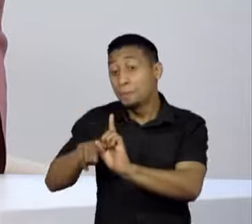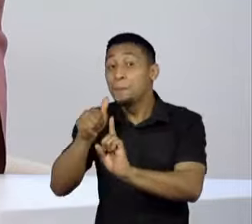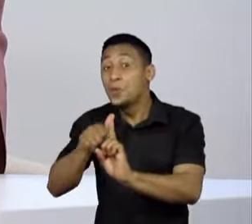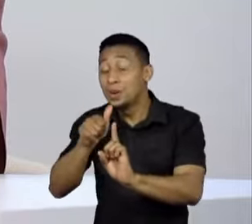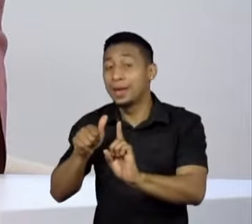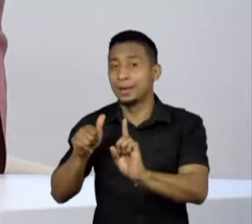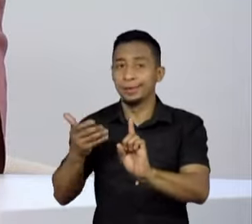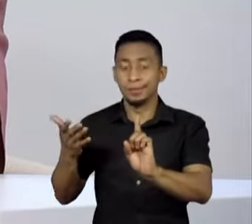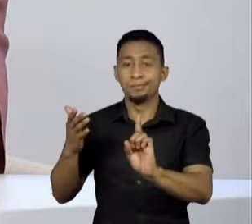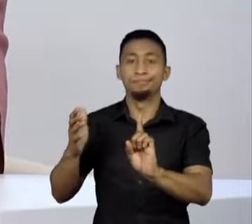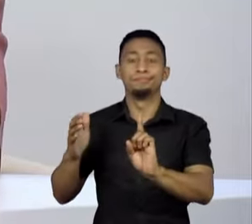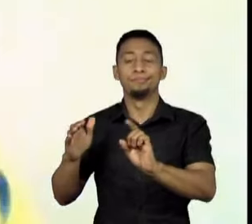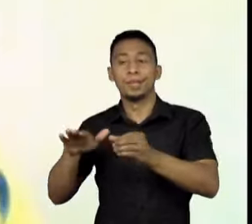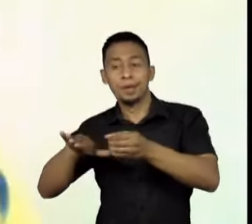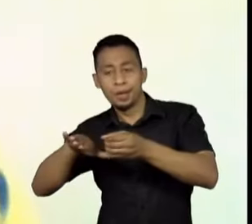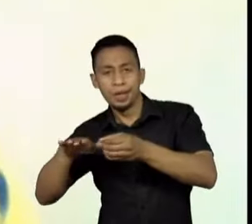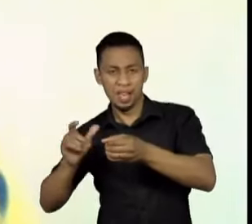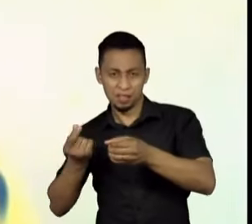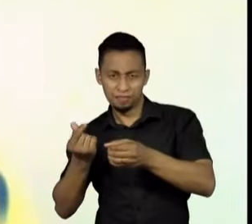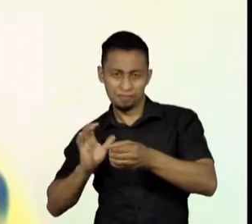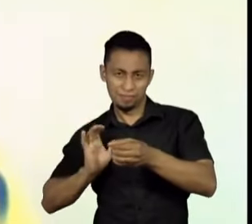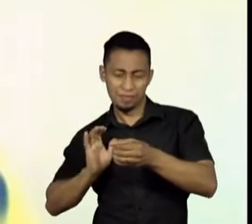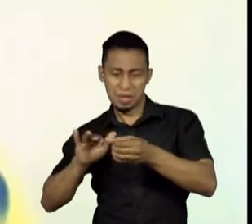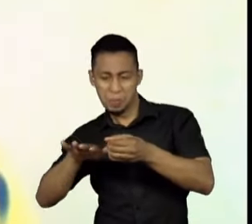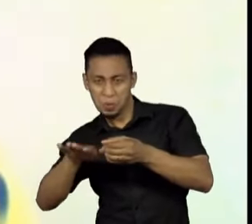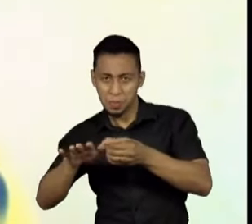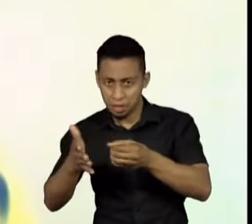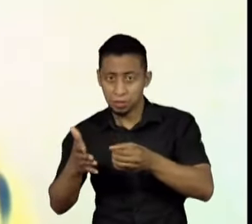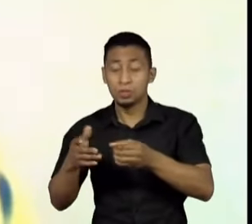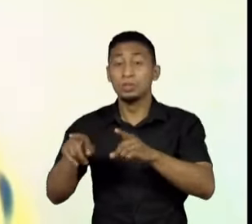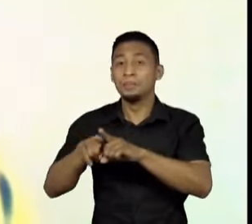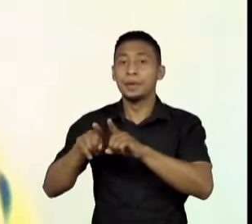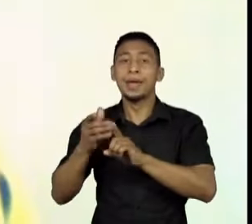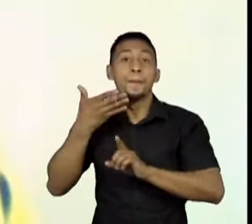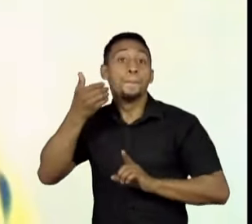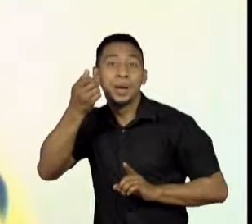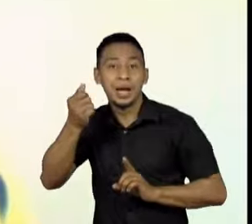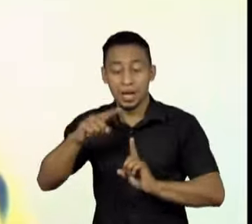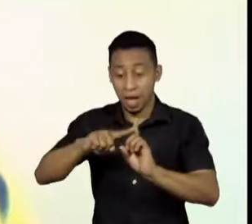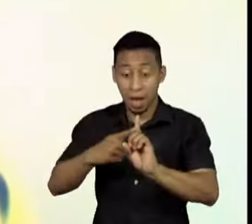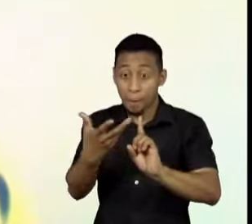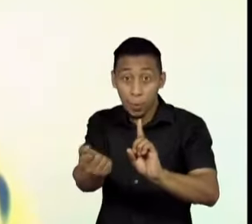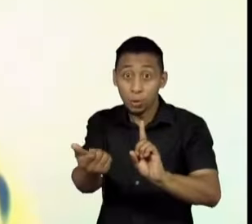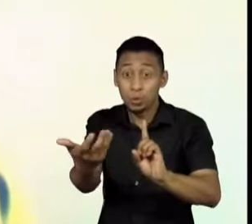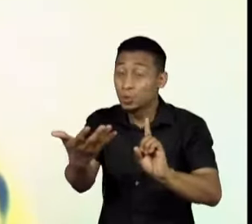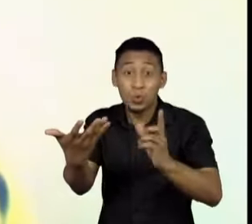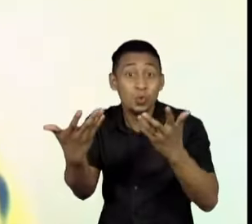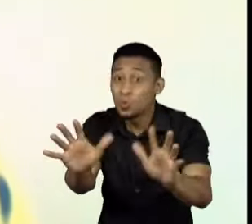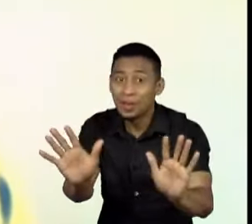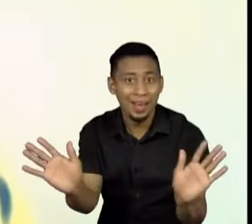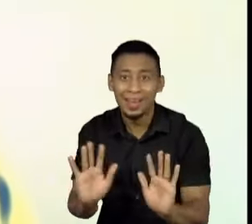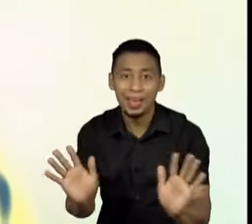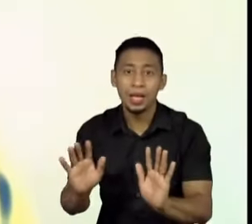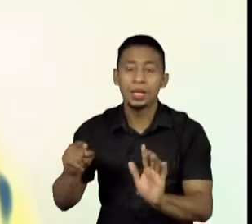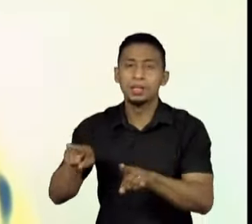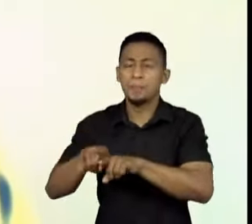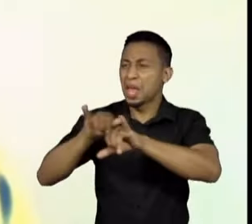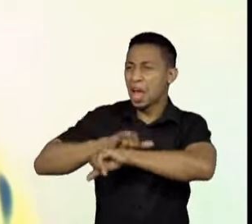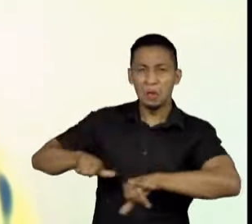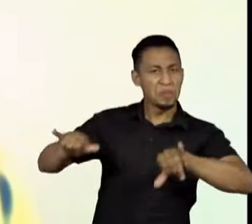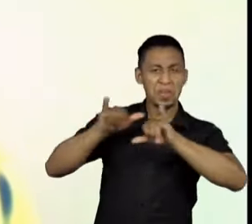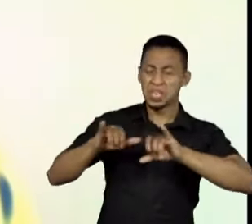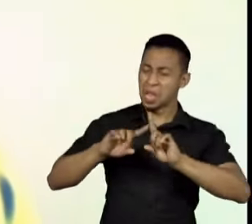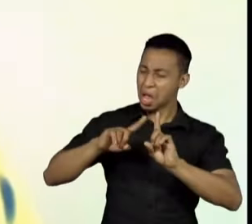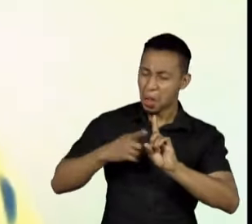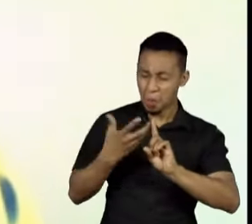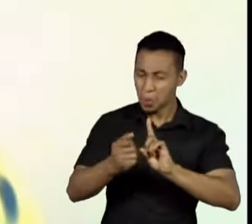de classe média elas reivindicam o aborto, né? E há todo um discurso,